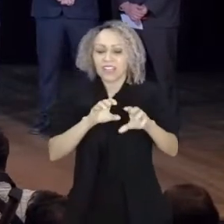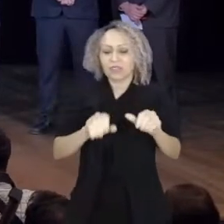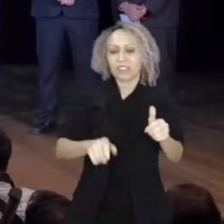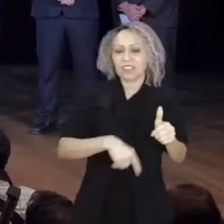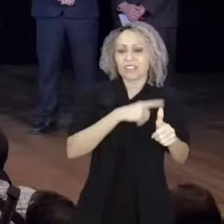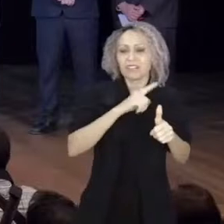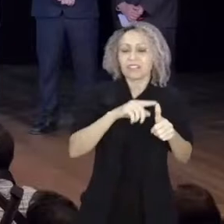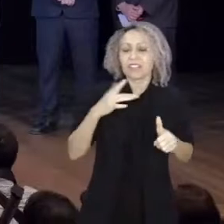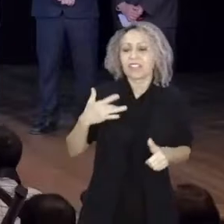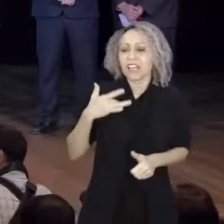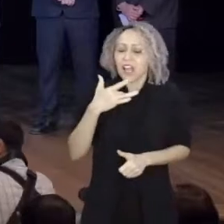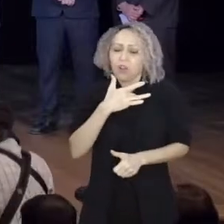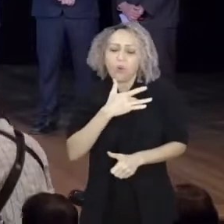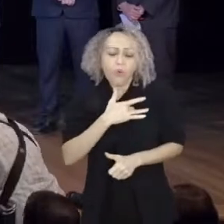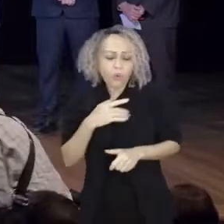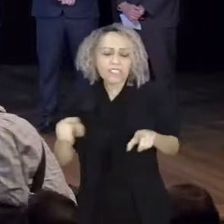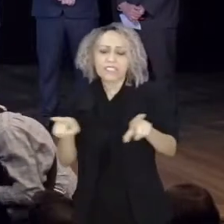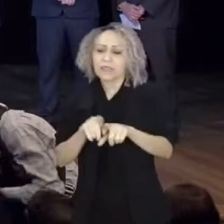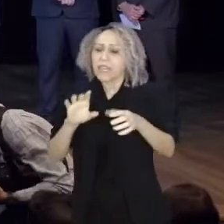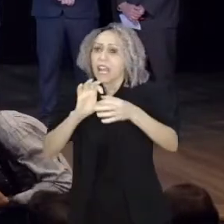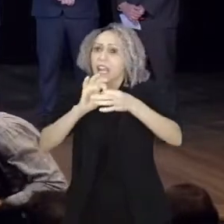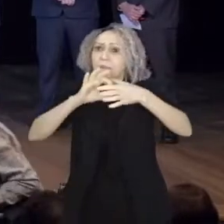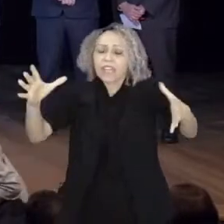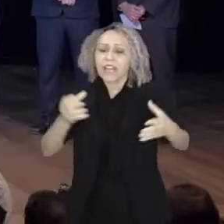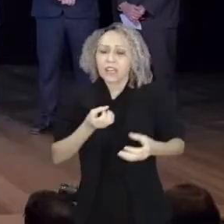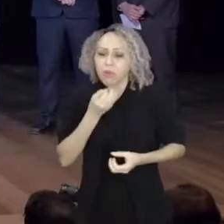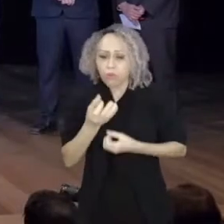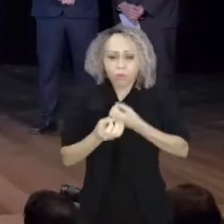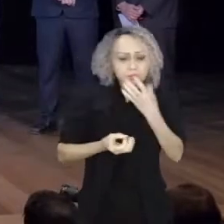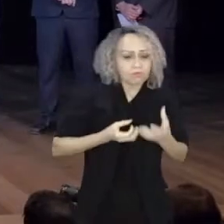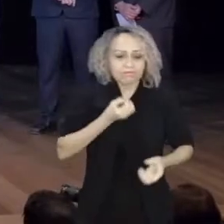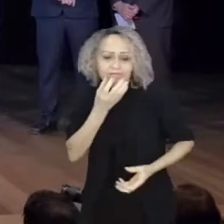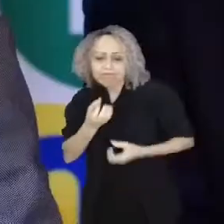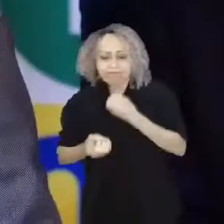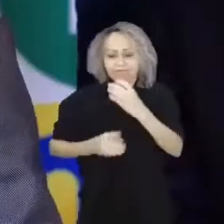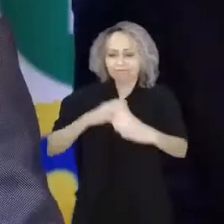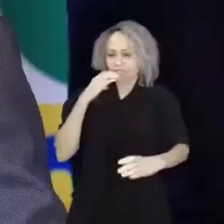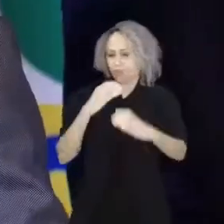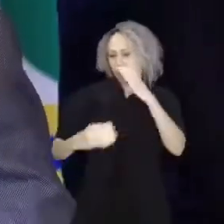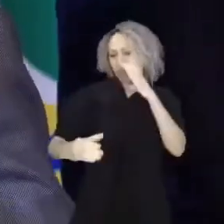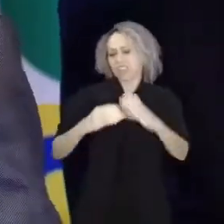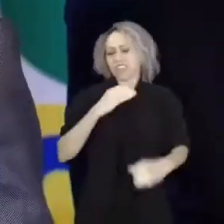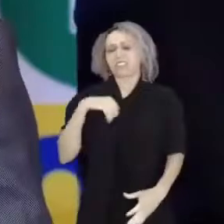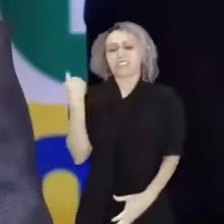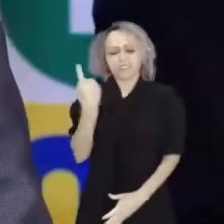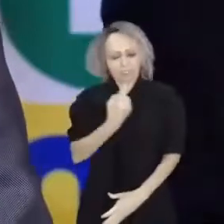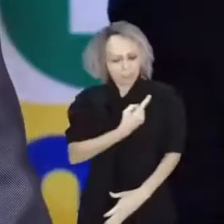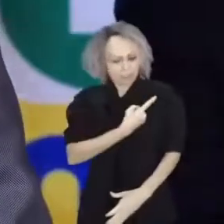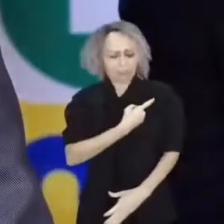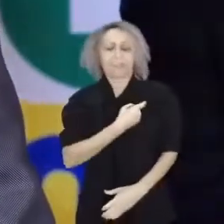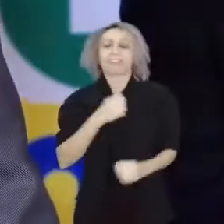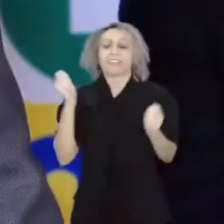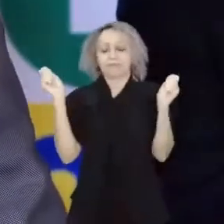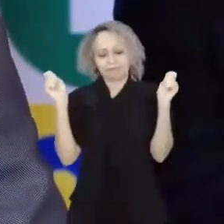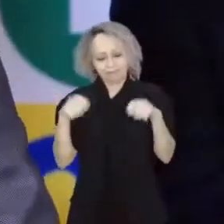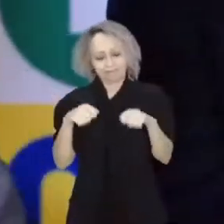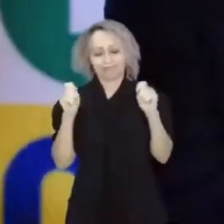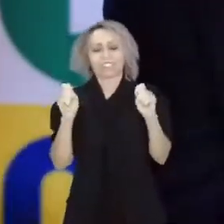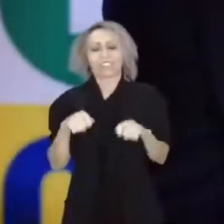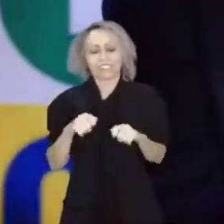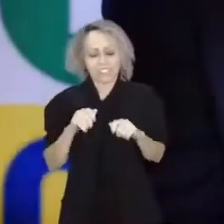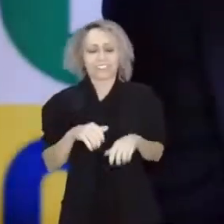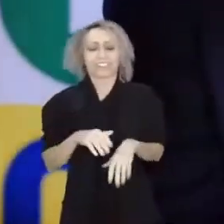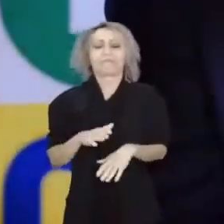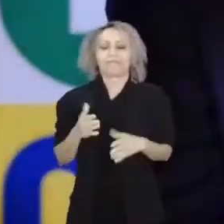expressão e mais liberdade de comunicação. Esse é o retrato desse novo país que vai nascer